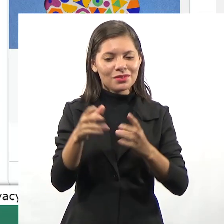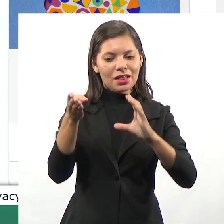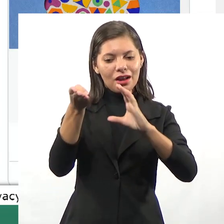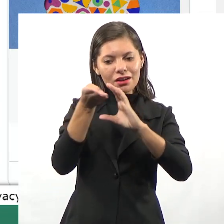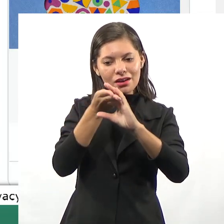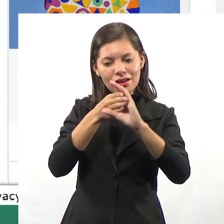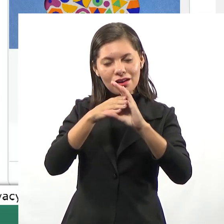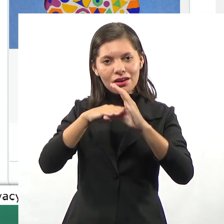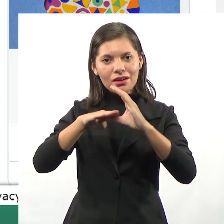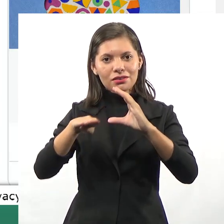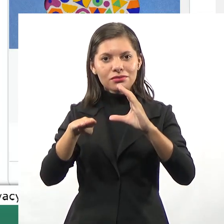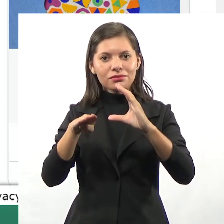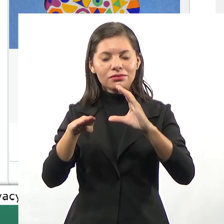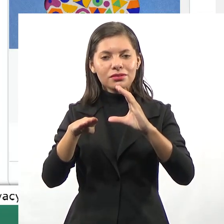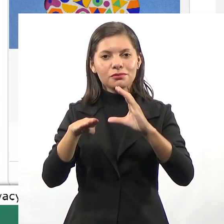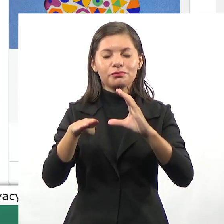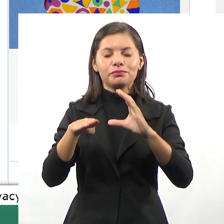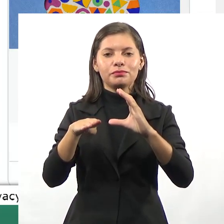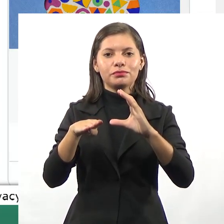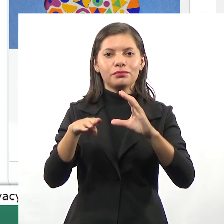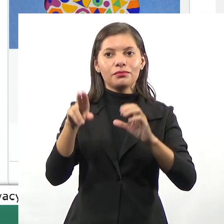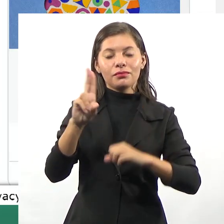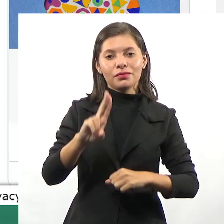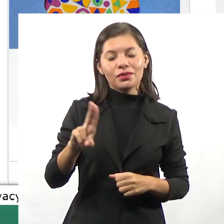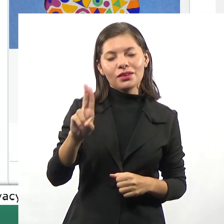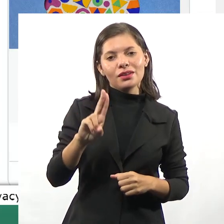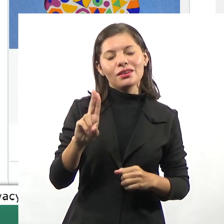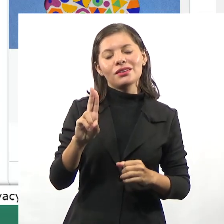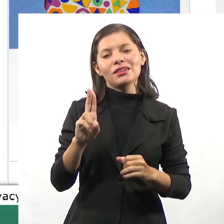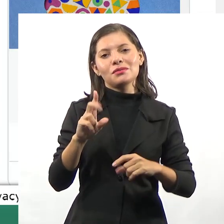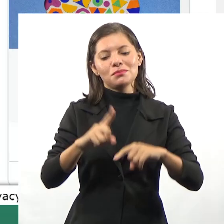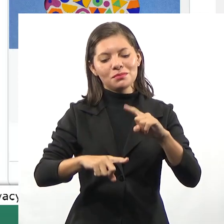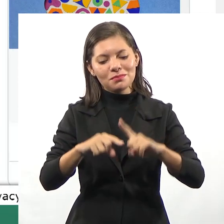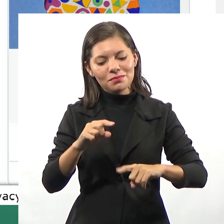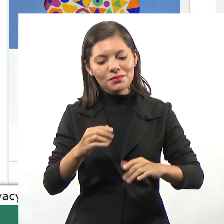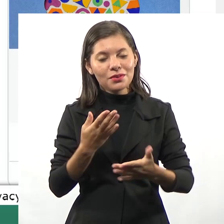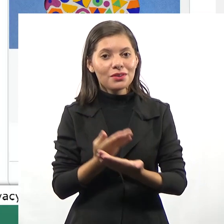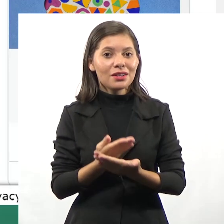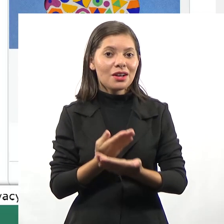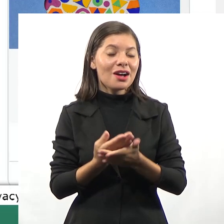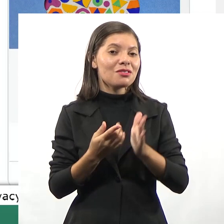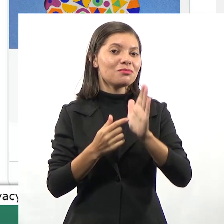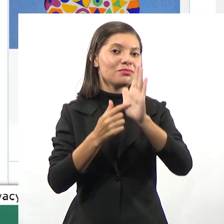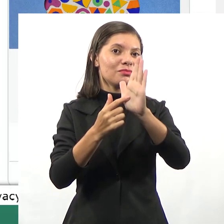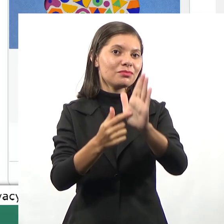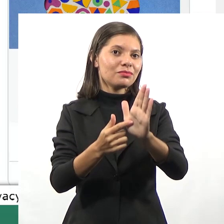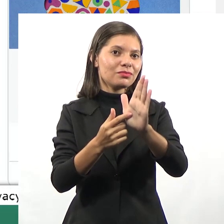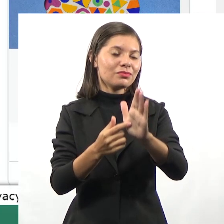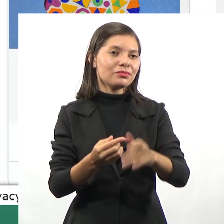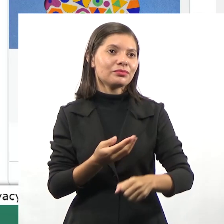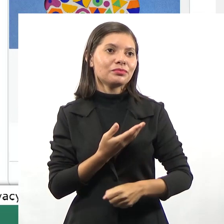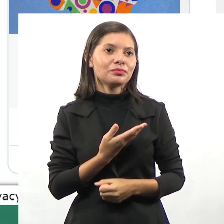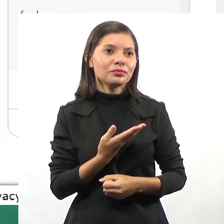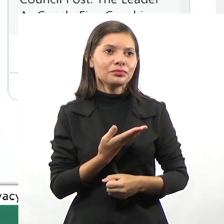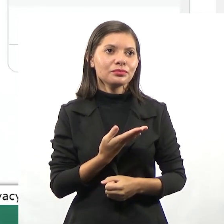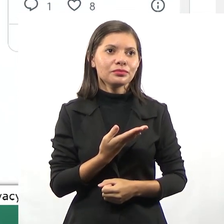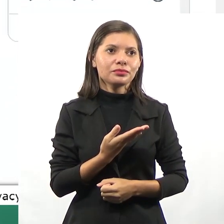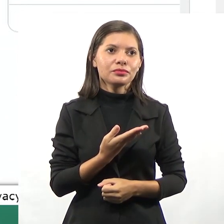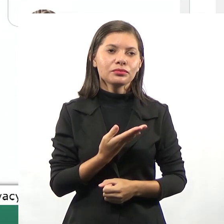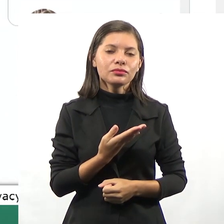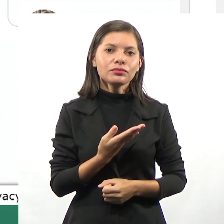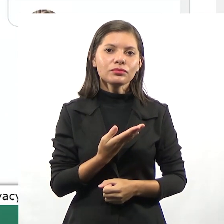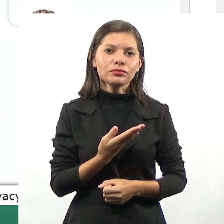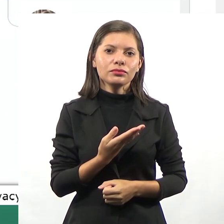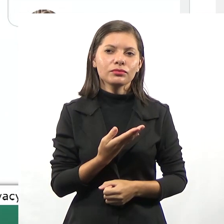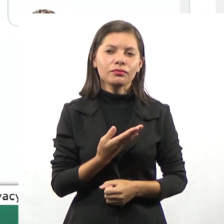trazer o material da aula de forma mais ilustrativa. A Wikipedia, Slackware, que é